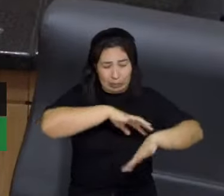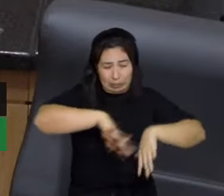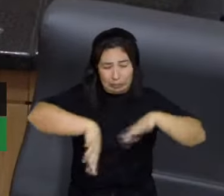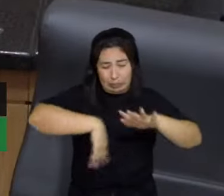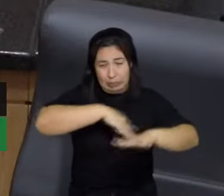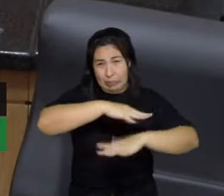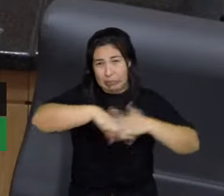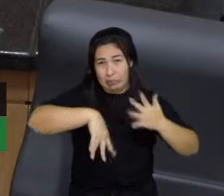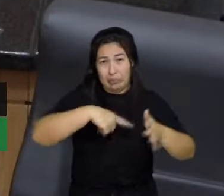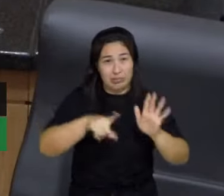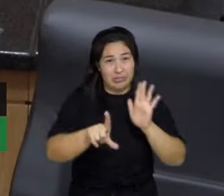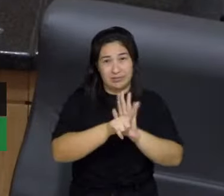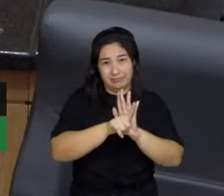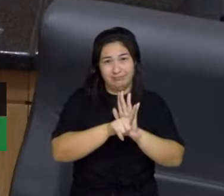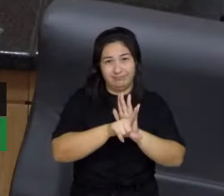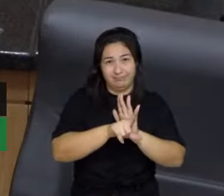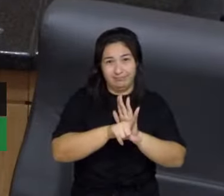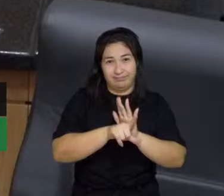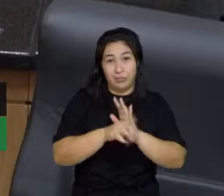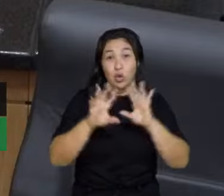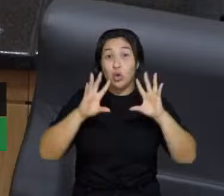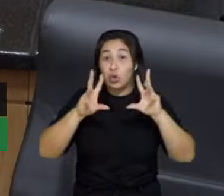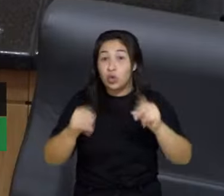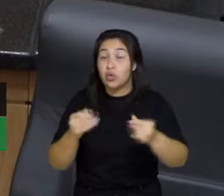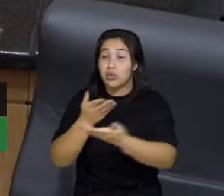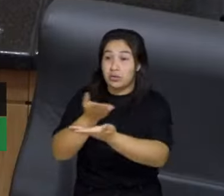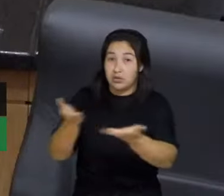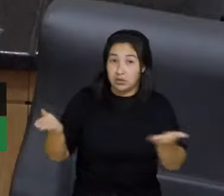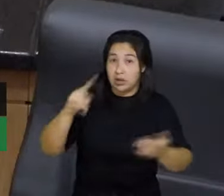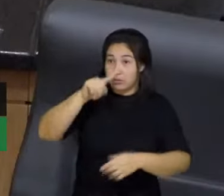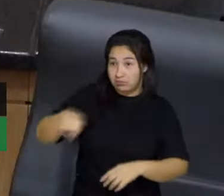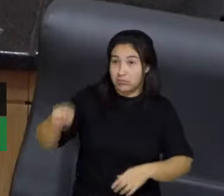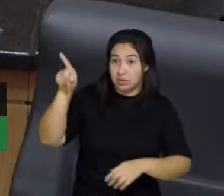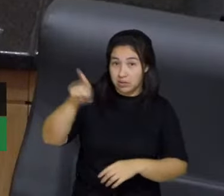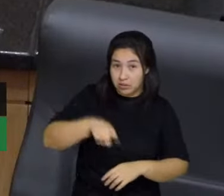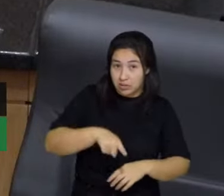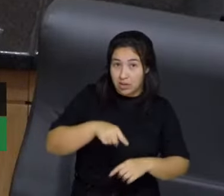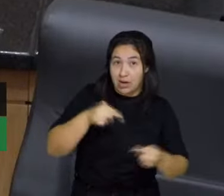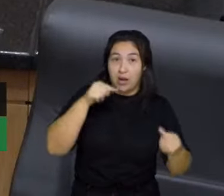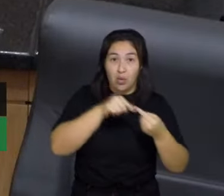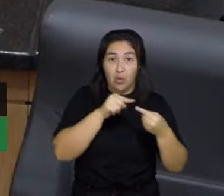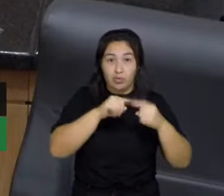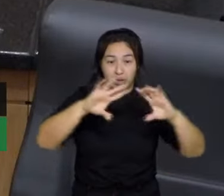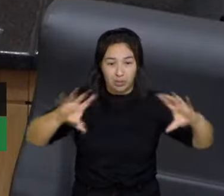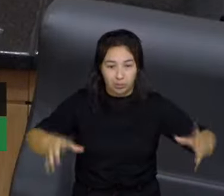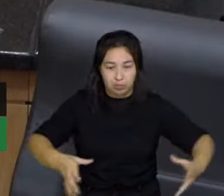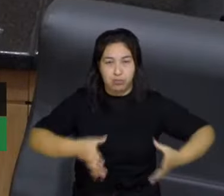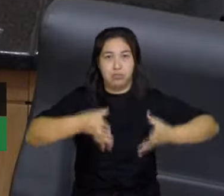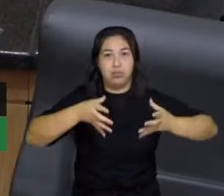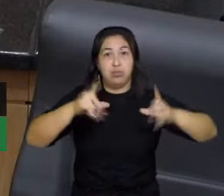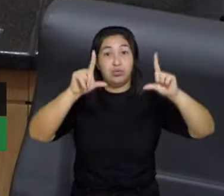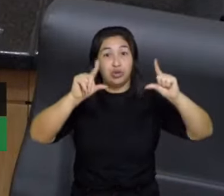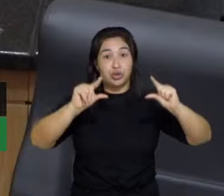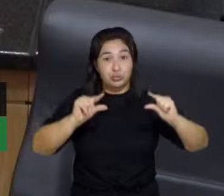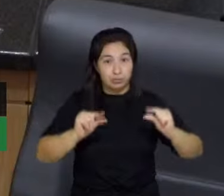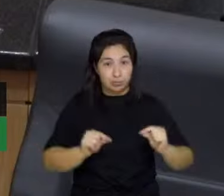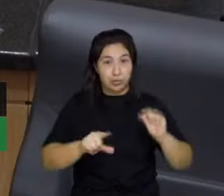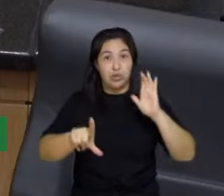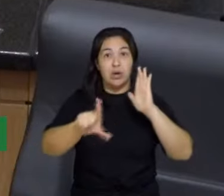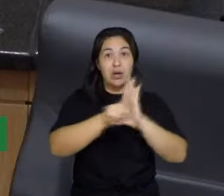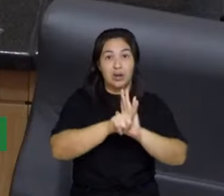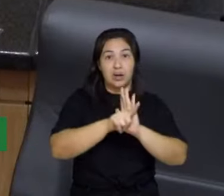outra. Nós criamos uma e todas as que serão revogadas vão para dentro dessa e assim a gente efetivamente diminui a quantidade de leis ruins no